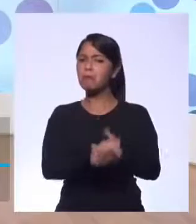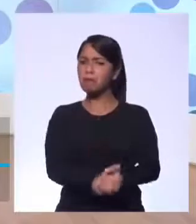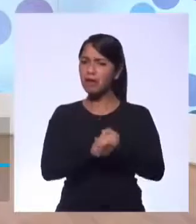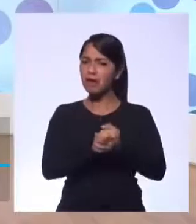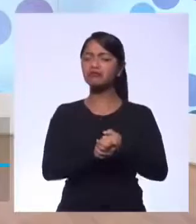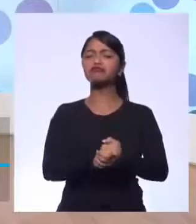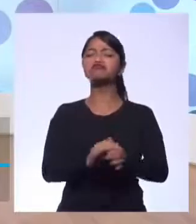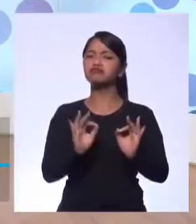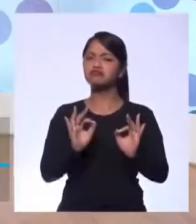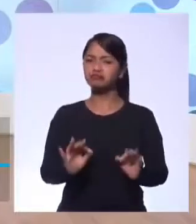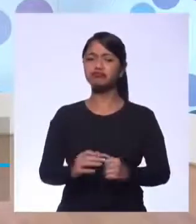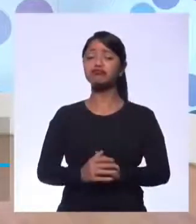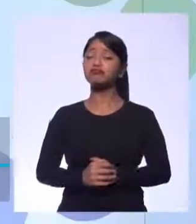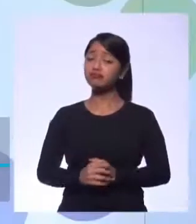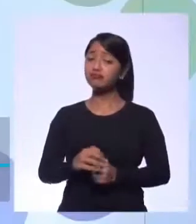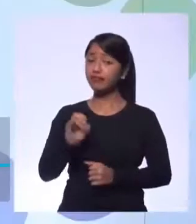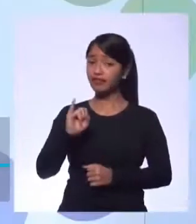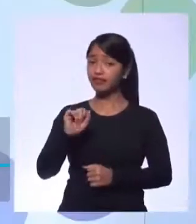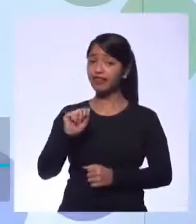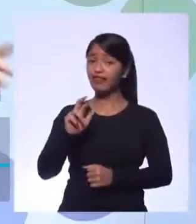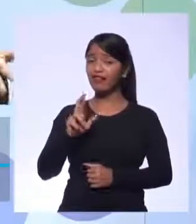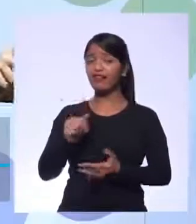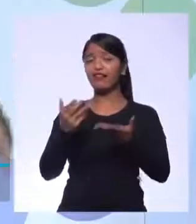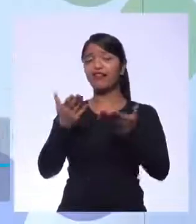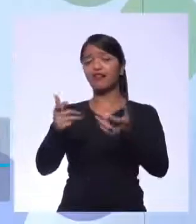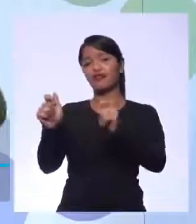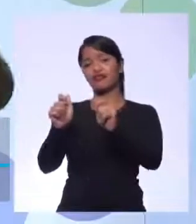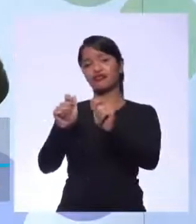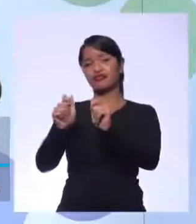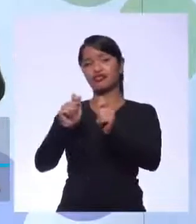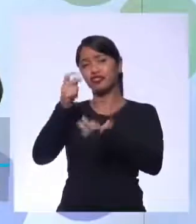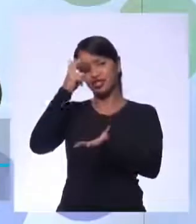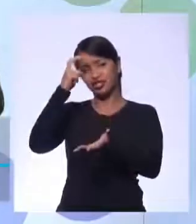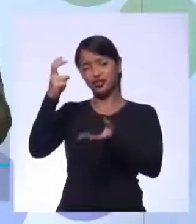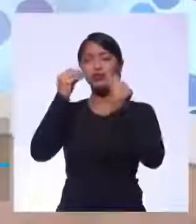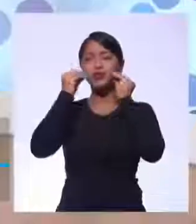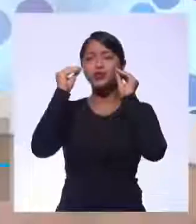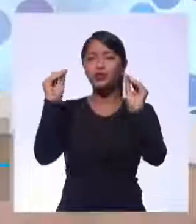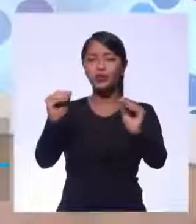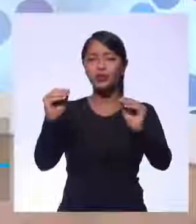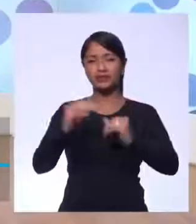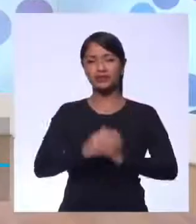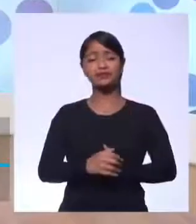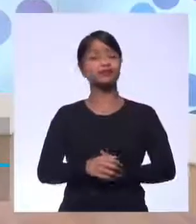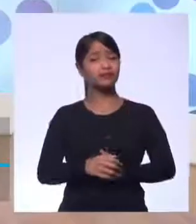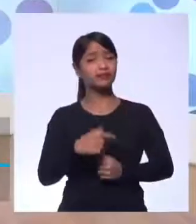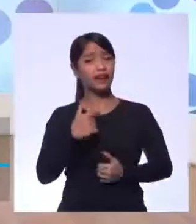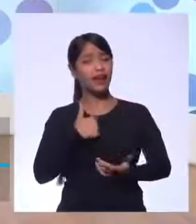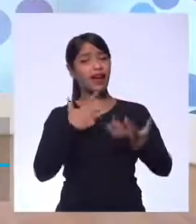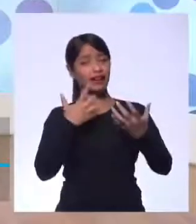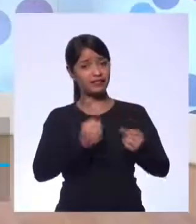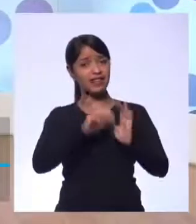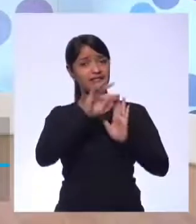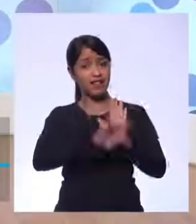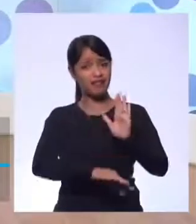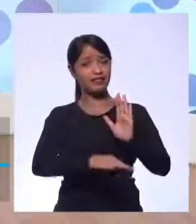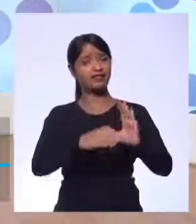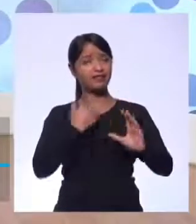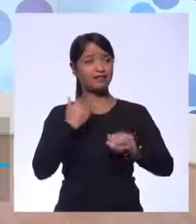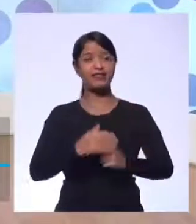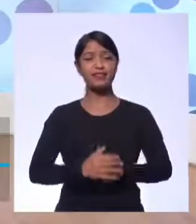verdade. Ai, gente, Yara, você é tão fofinha, tão inteligente. Arrasou. Eu tô aceitando o texto, Yara. A Yara da